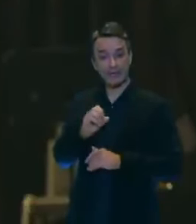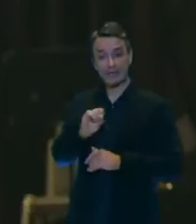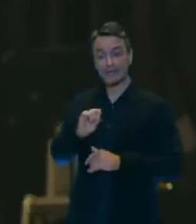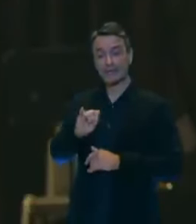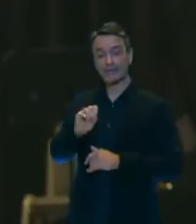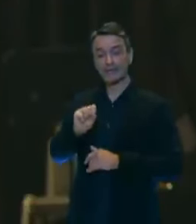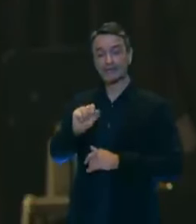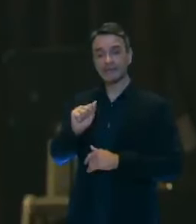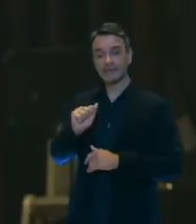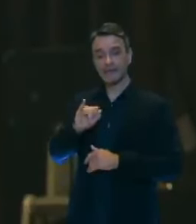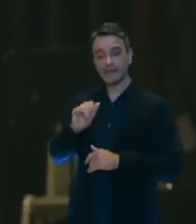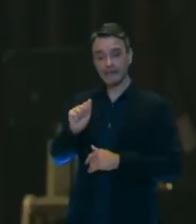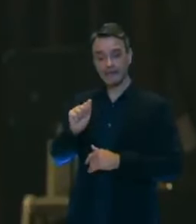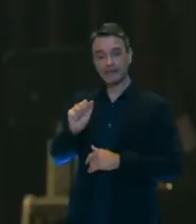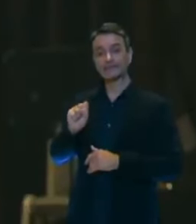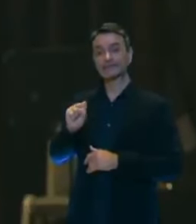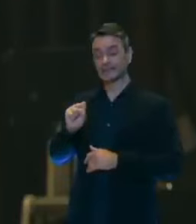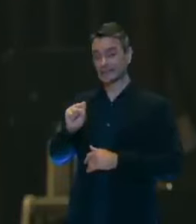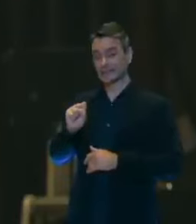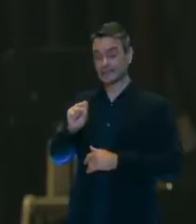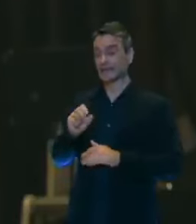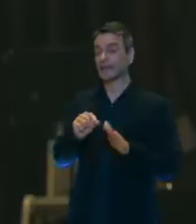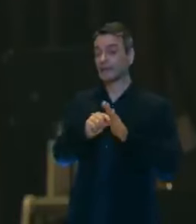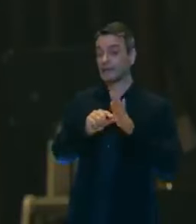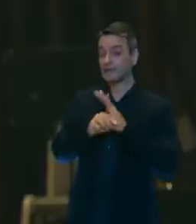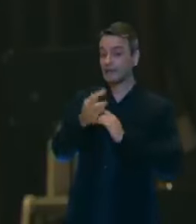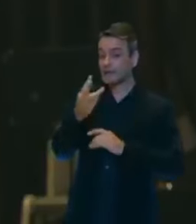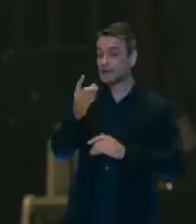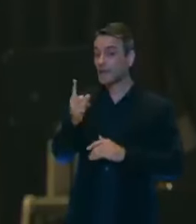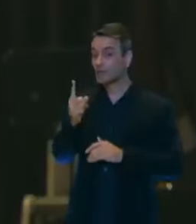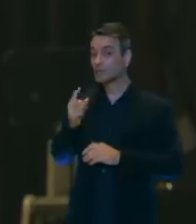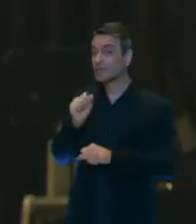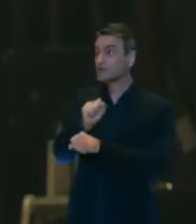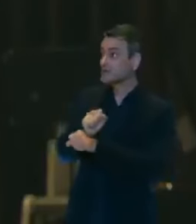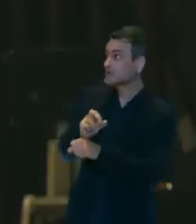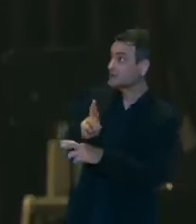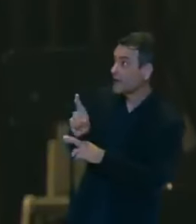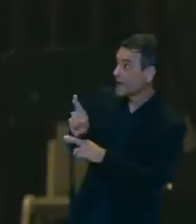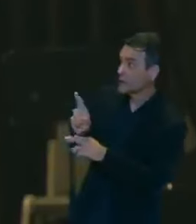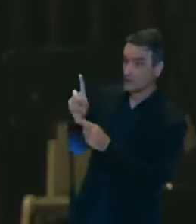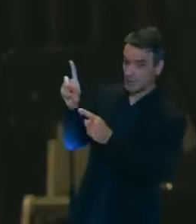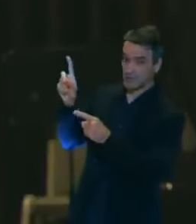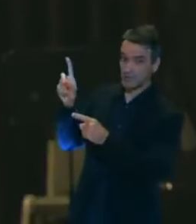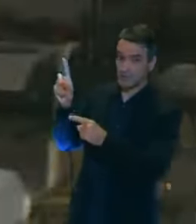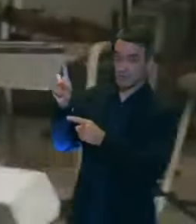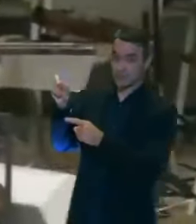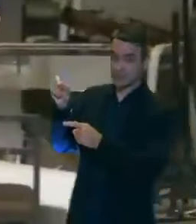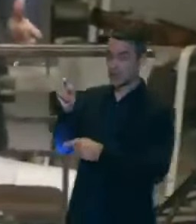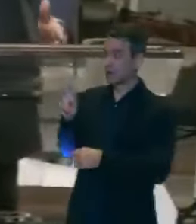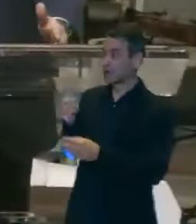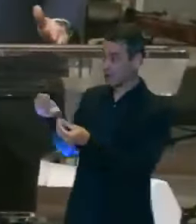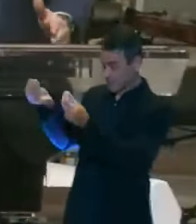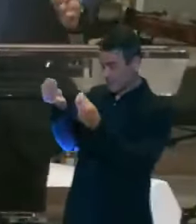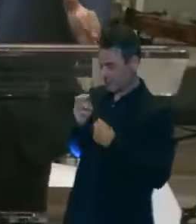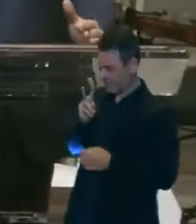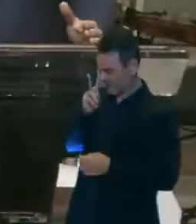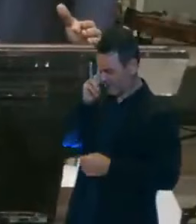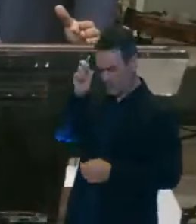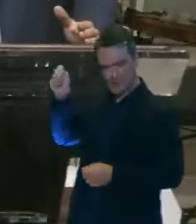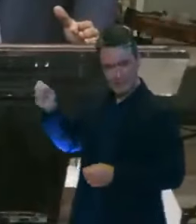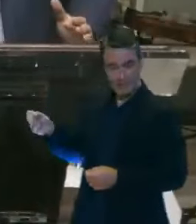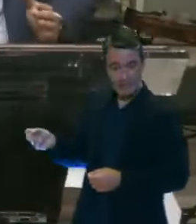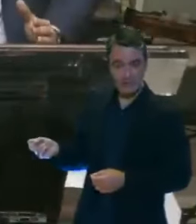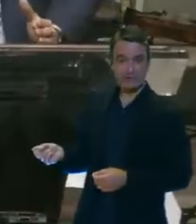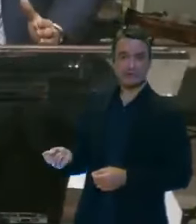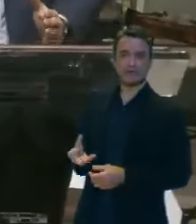versículo 31. E ele diz assim: os que esperam no Senhor renovam as suas forças, sobem com asas como